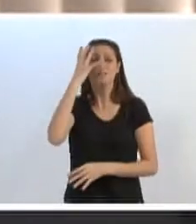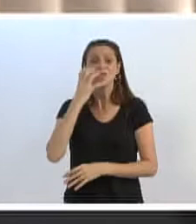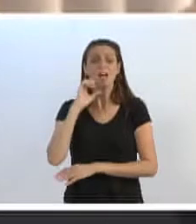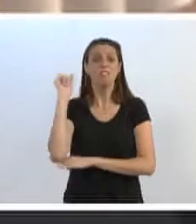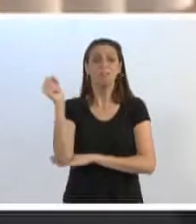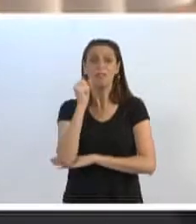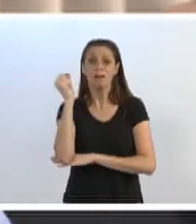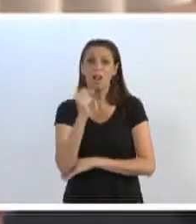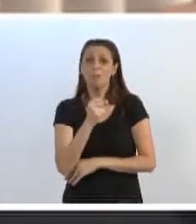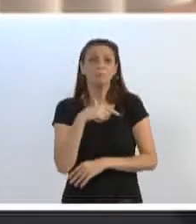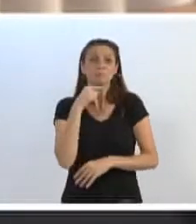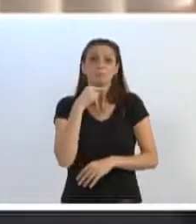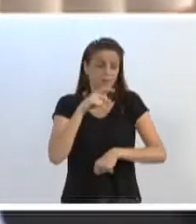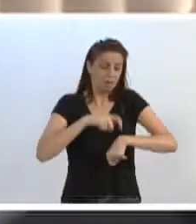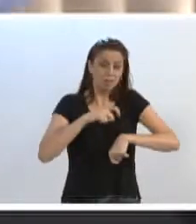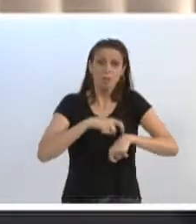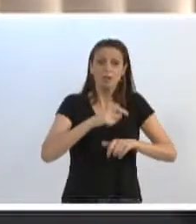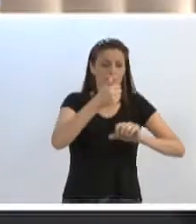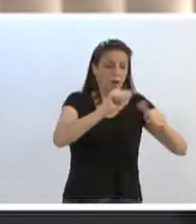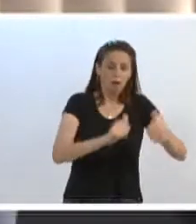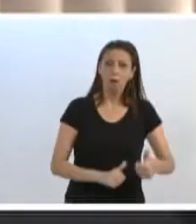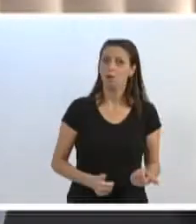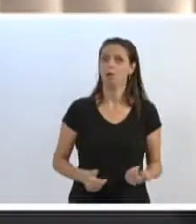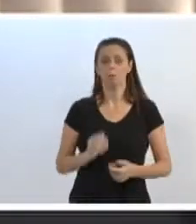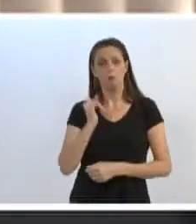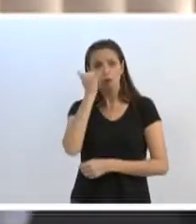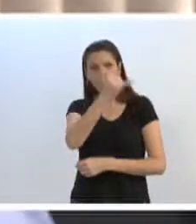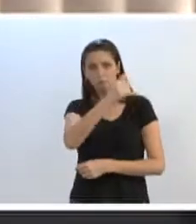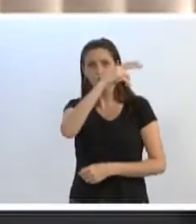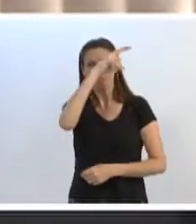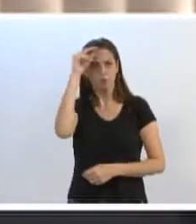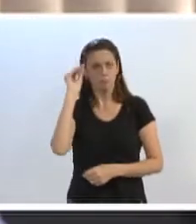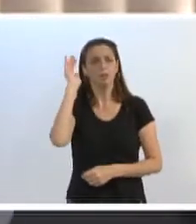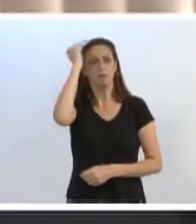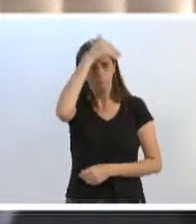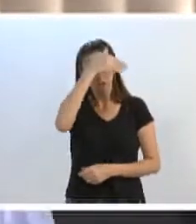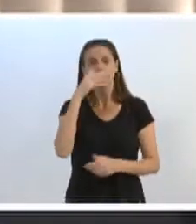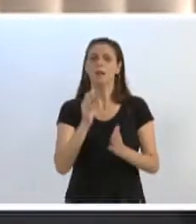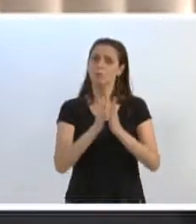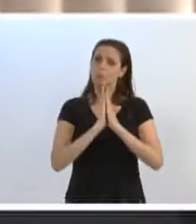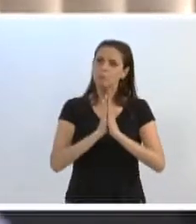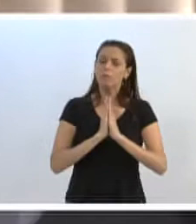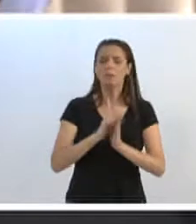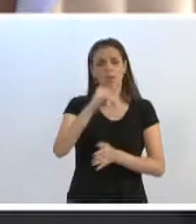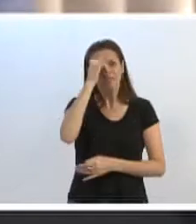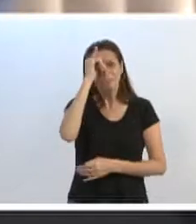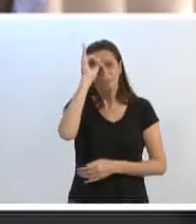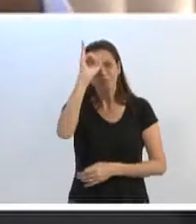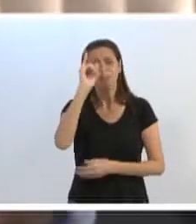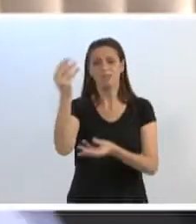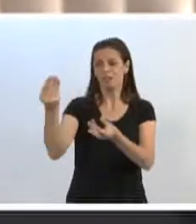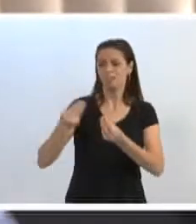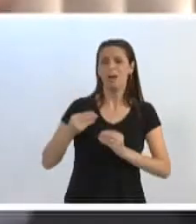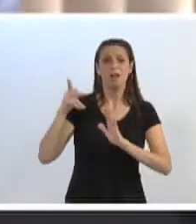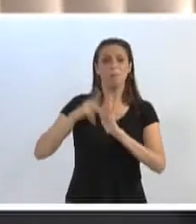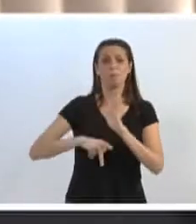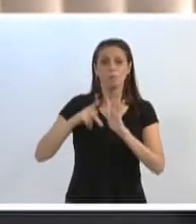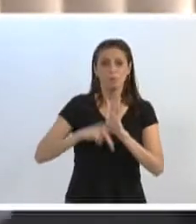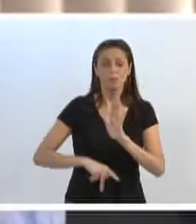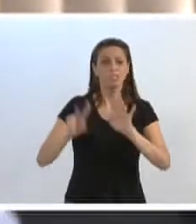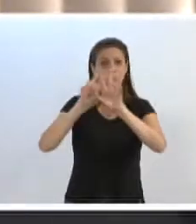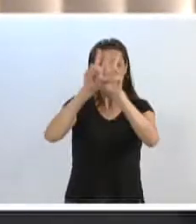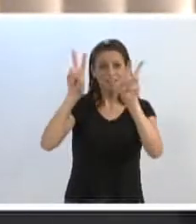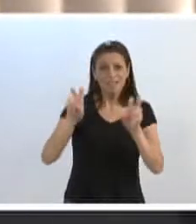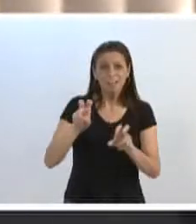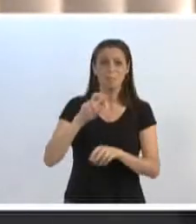conseguimos analisar, é um absurdo. E o recado nosso é para o Executivo, para o prefeito da cidade, para que não faça mais isso em futuros e novos projetos. E vou